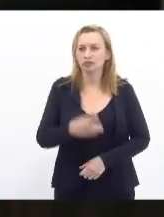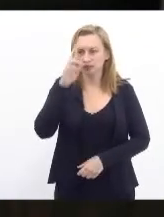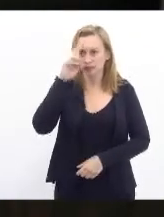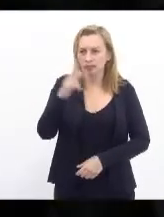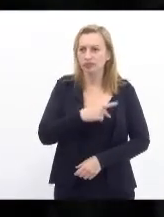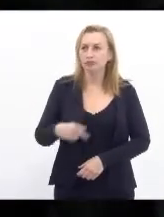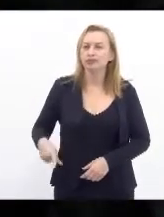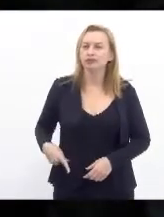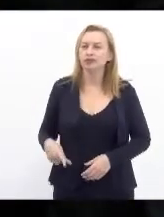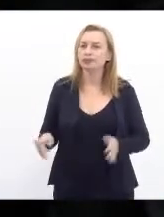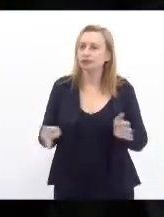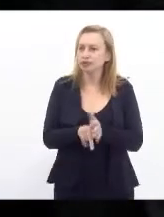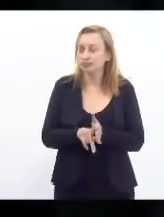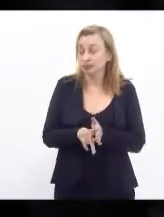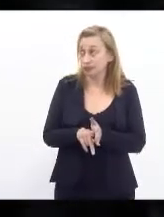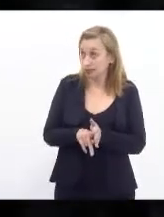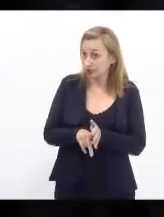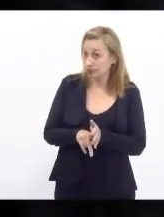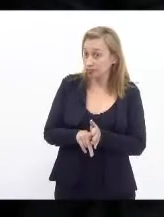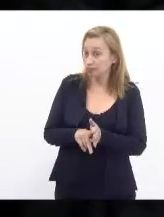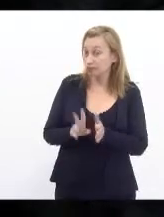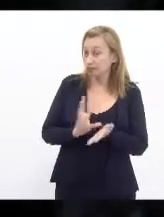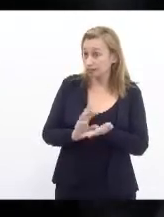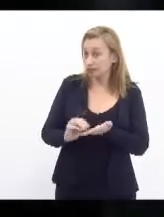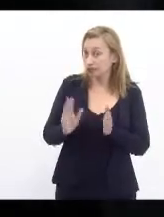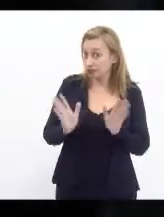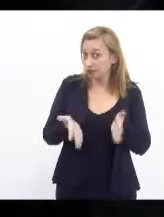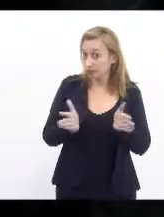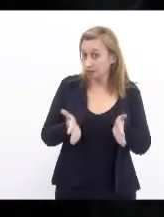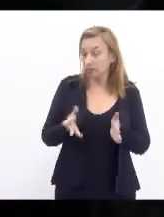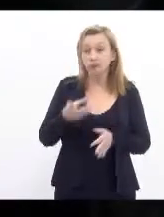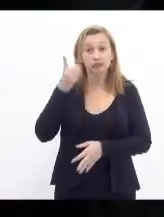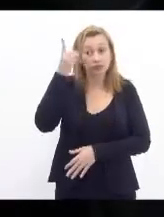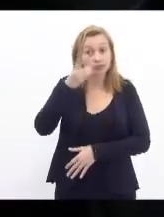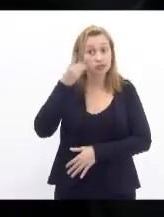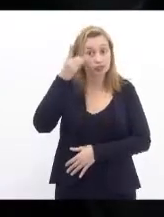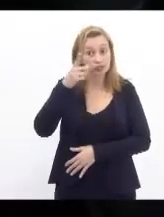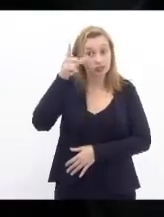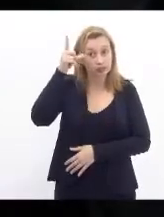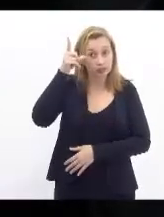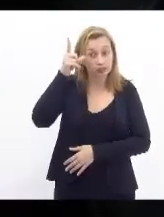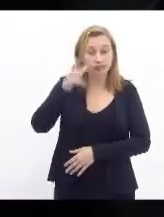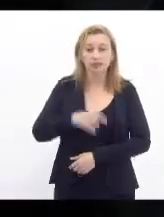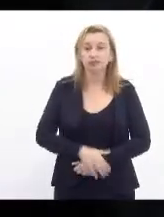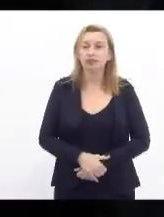presidente, projeto que vai à pauta agora, da deputada Lucinha,